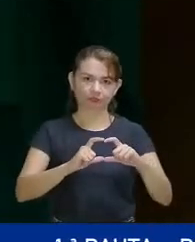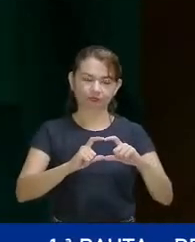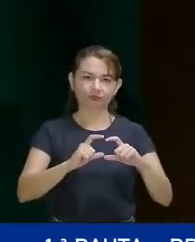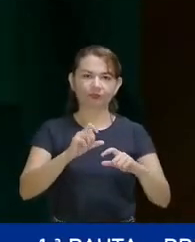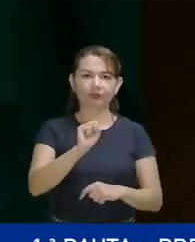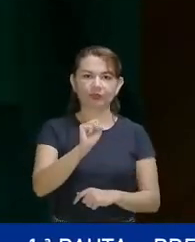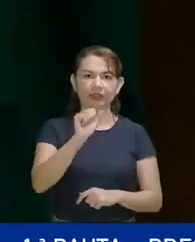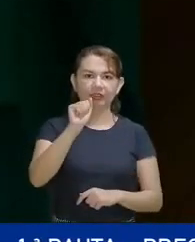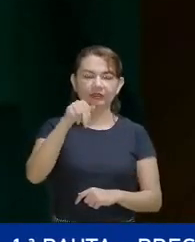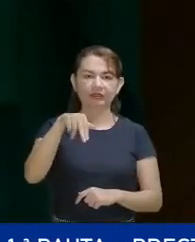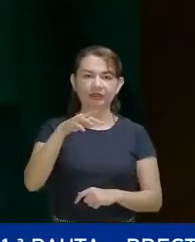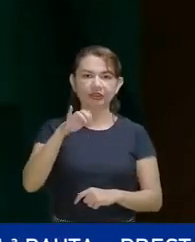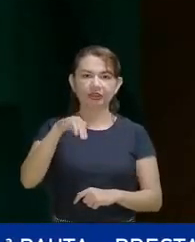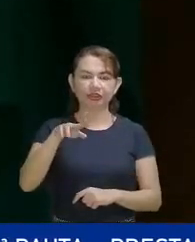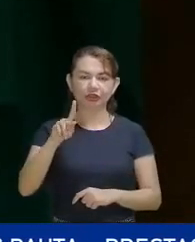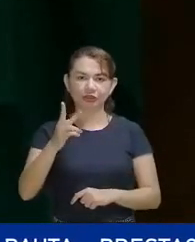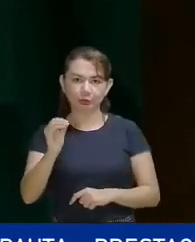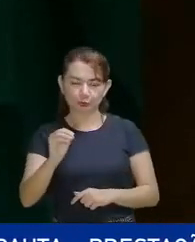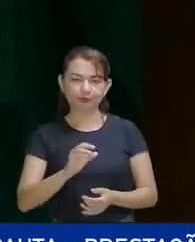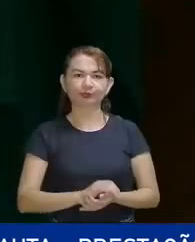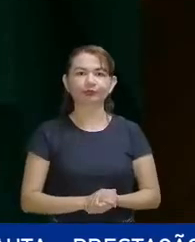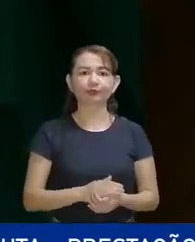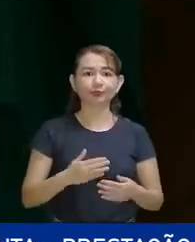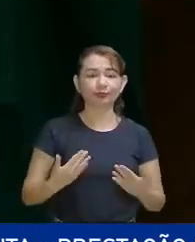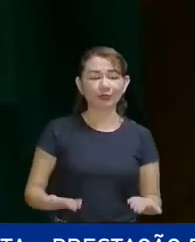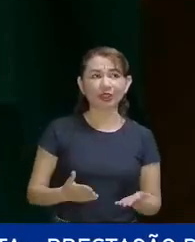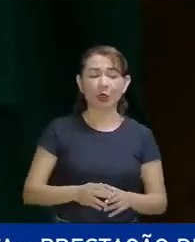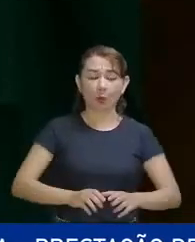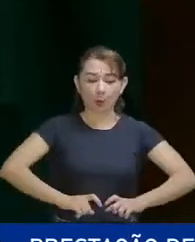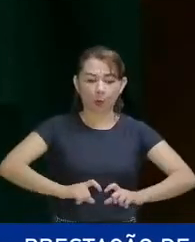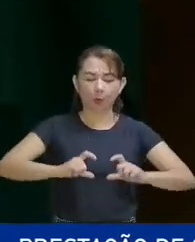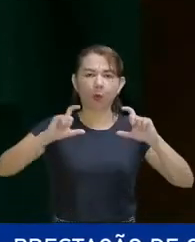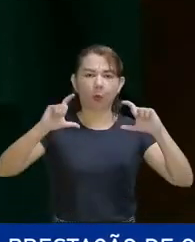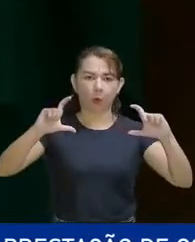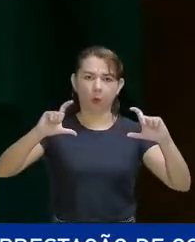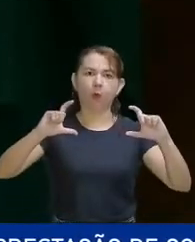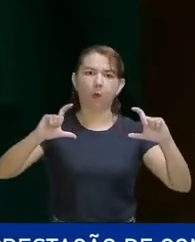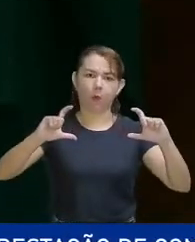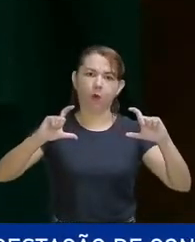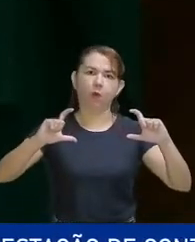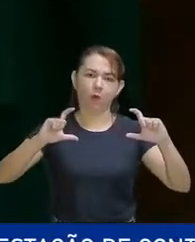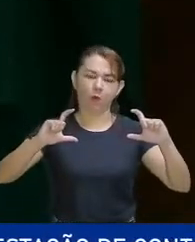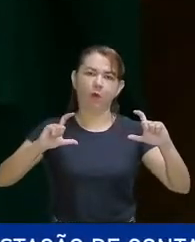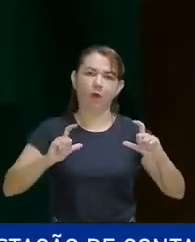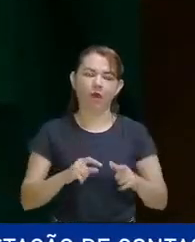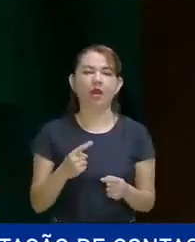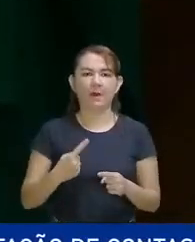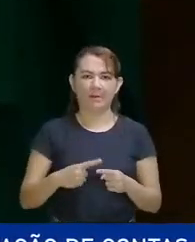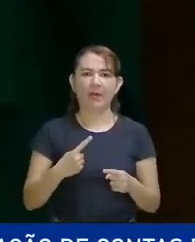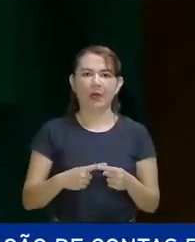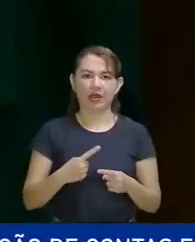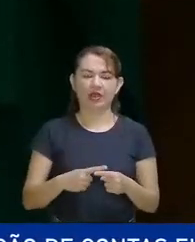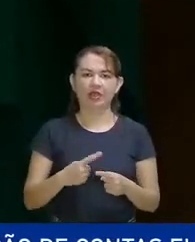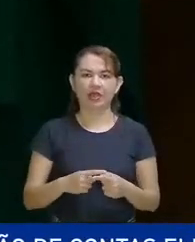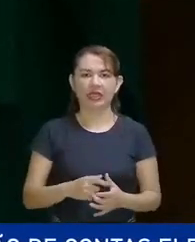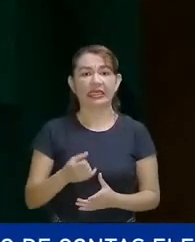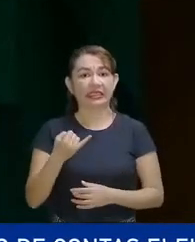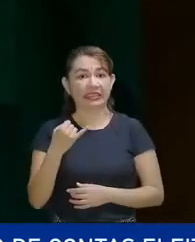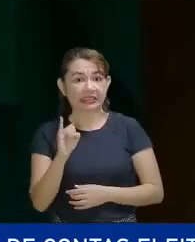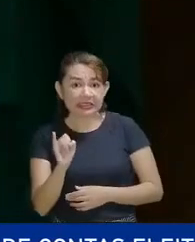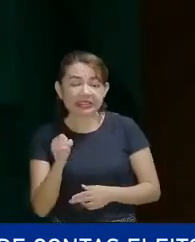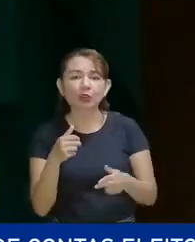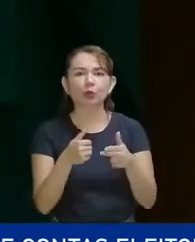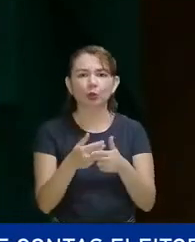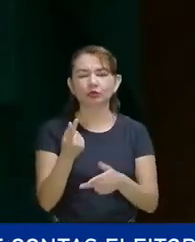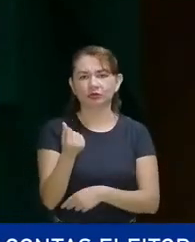550.000 eleitores aptos a votar. Então, essa proporção precisa ser considerada para que seja analisado se esse